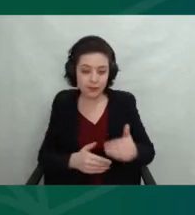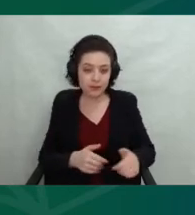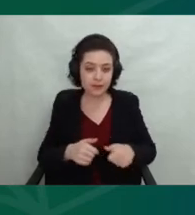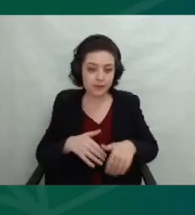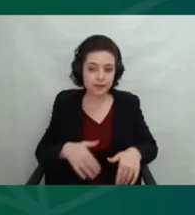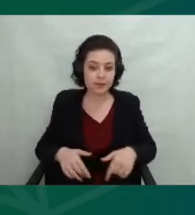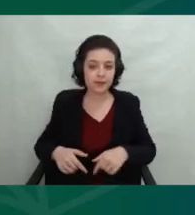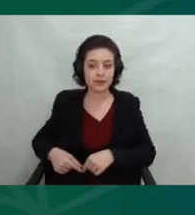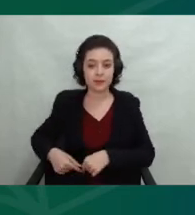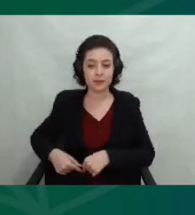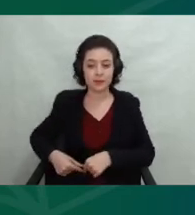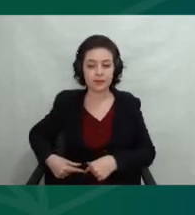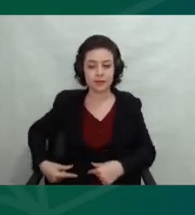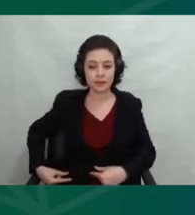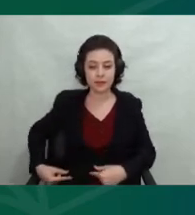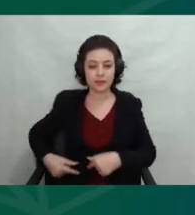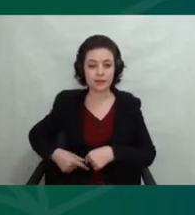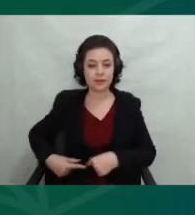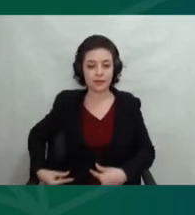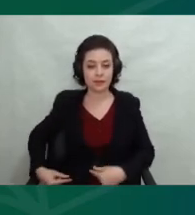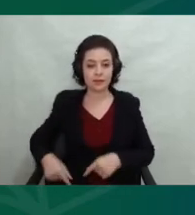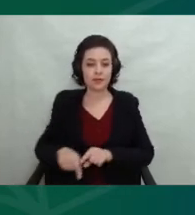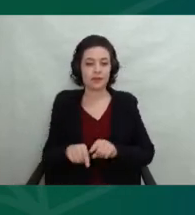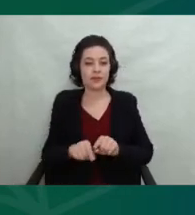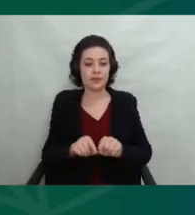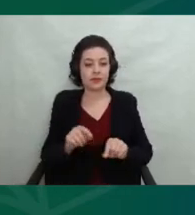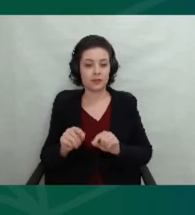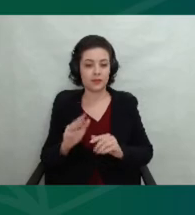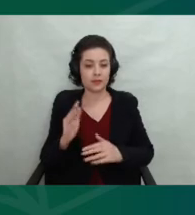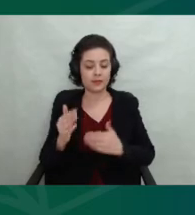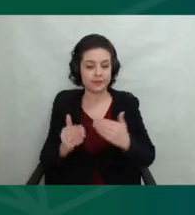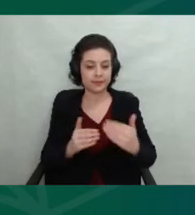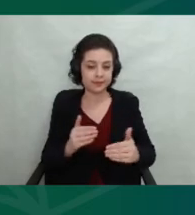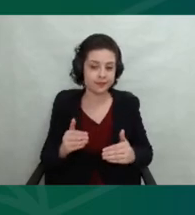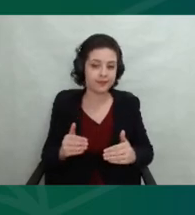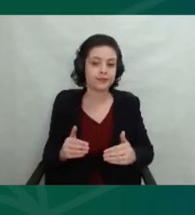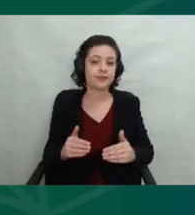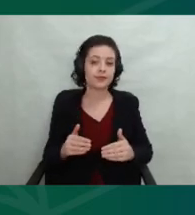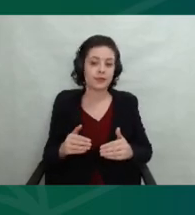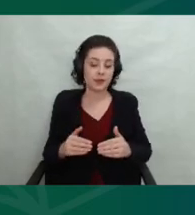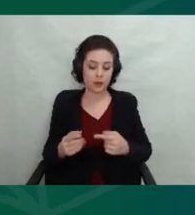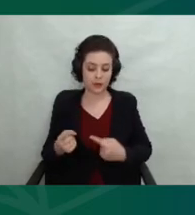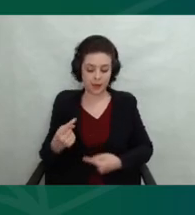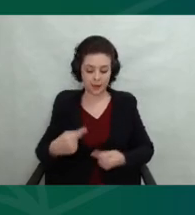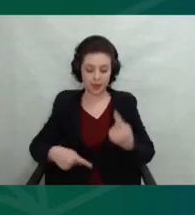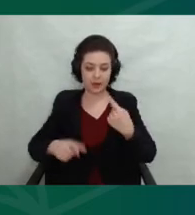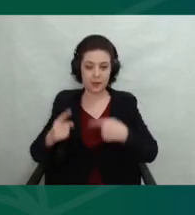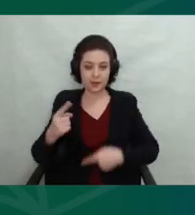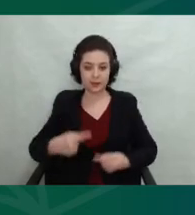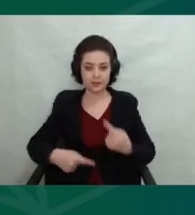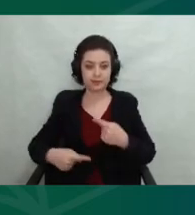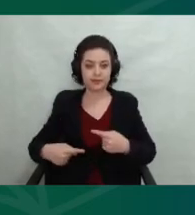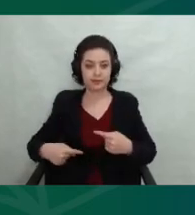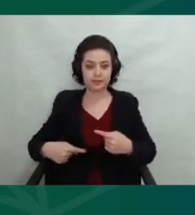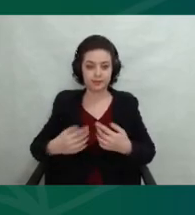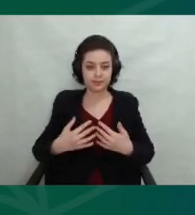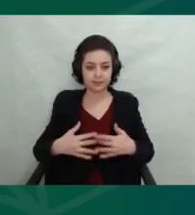e pensar o principal órgão de metabolismo dos corantes. Hoje nós sabemos,